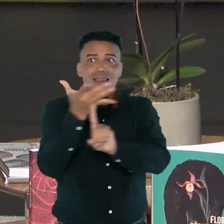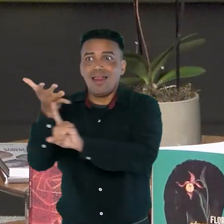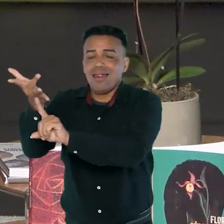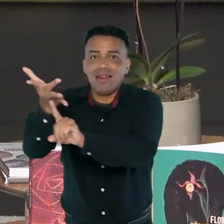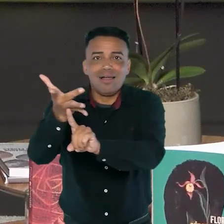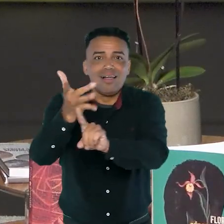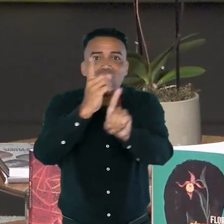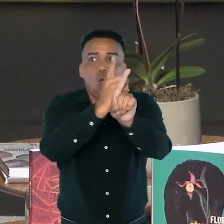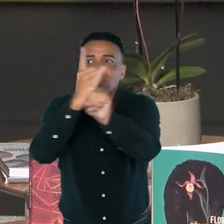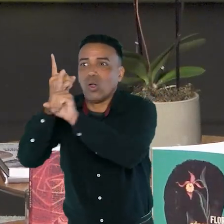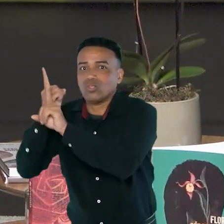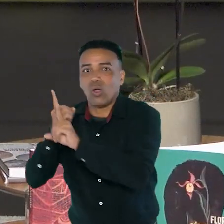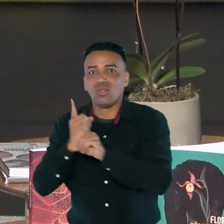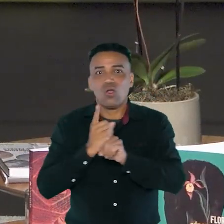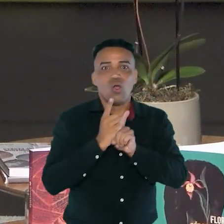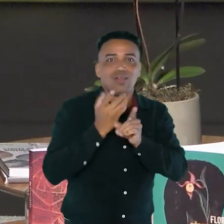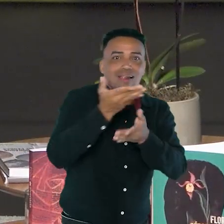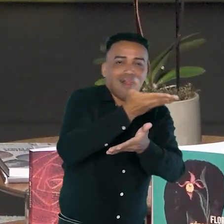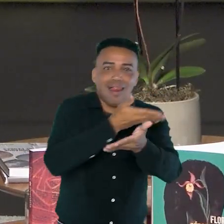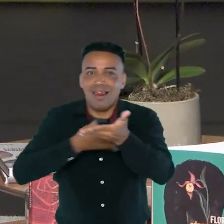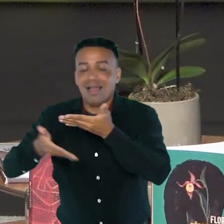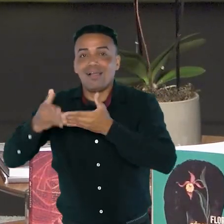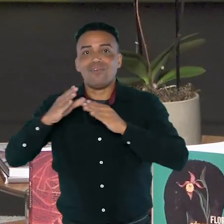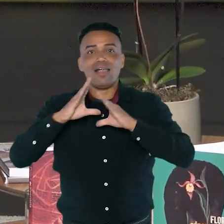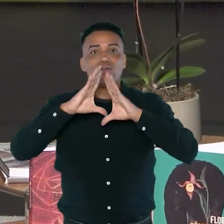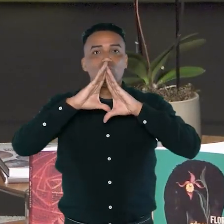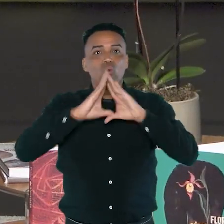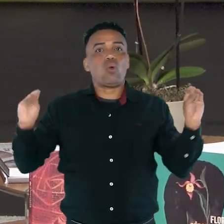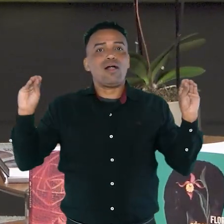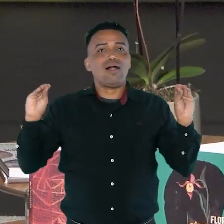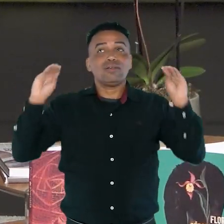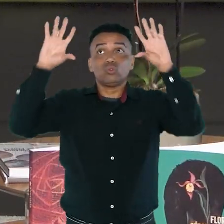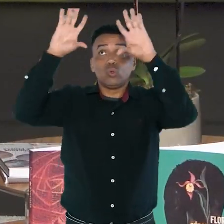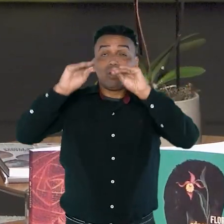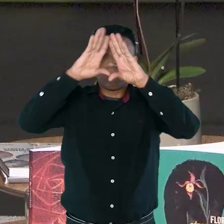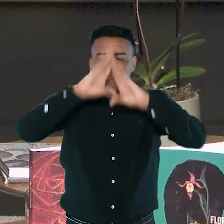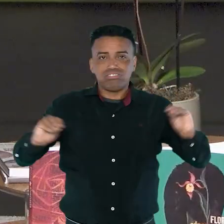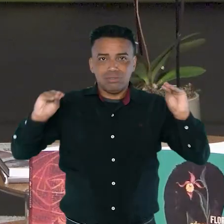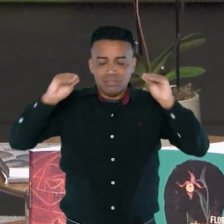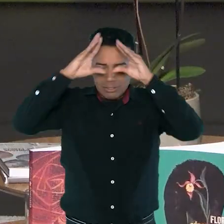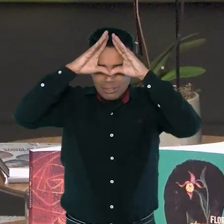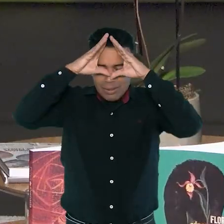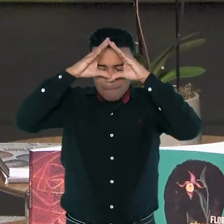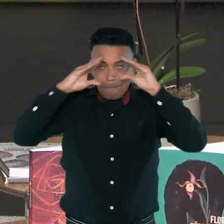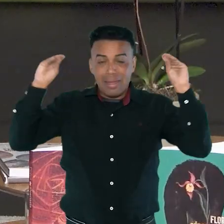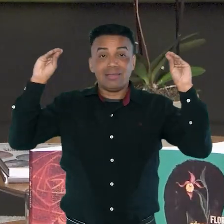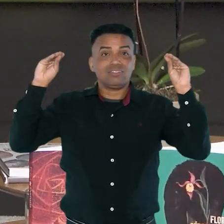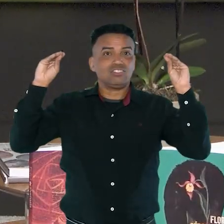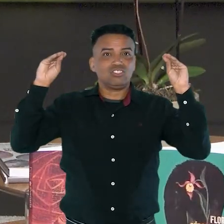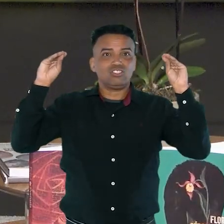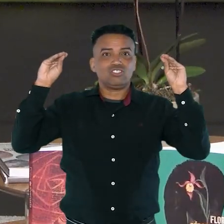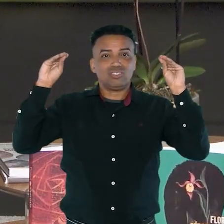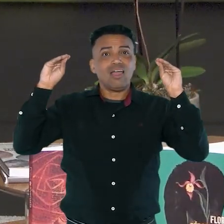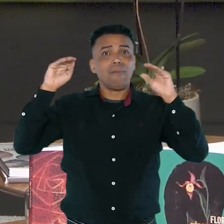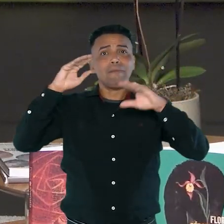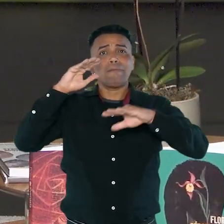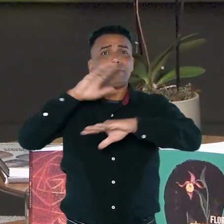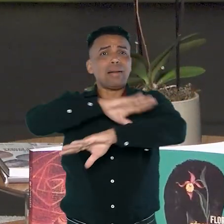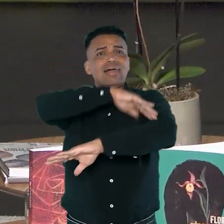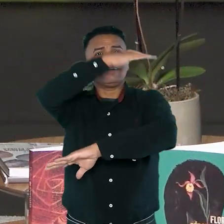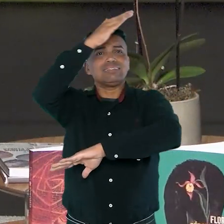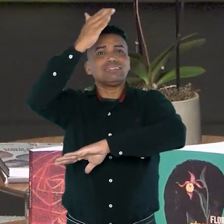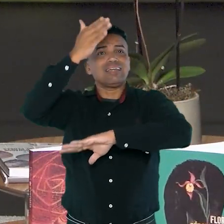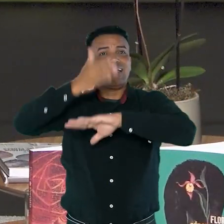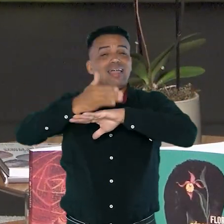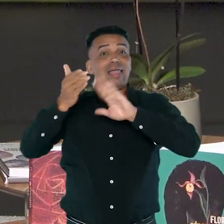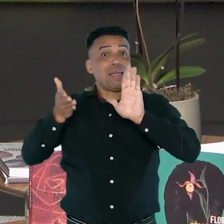encontrá-las também. E nesse encontro a gente vai afugentar a escuridão da mente, essa caverna que, infelizmente, a vida